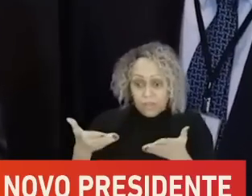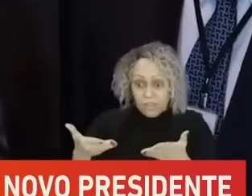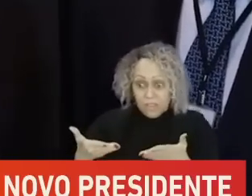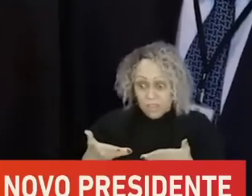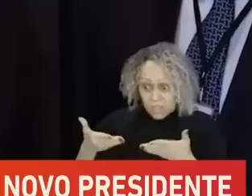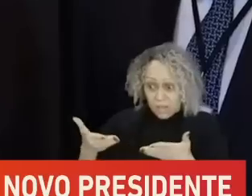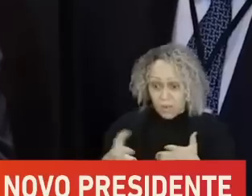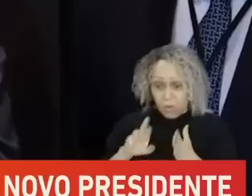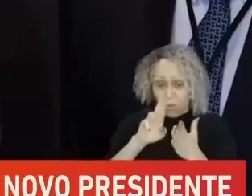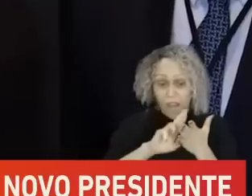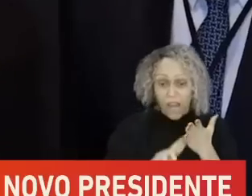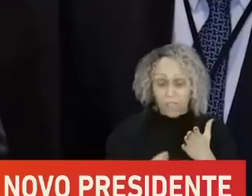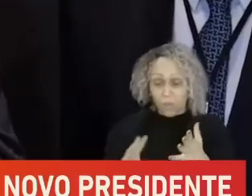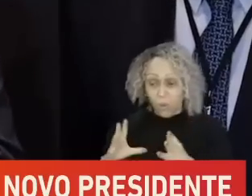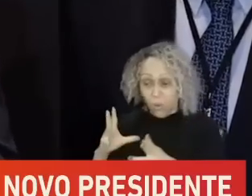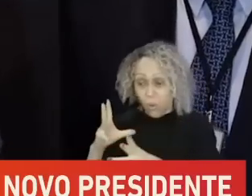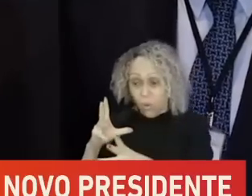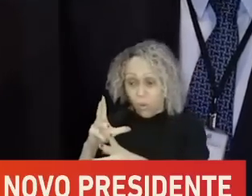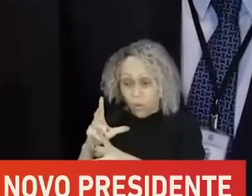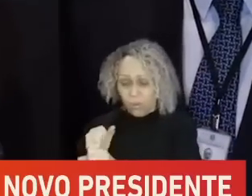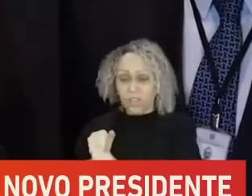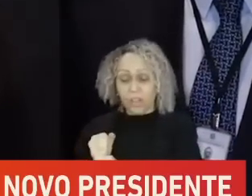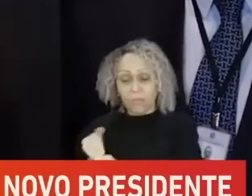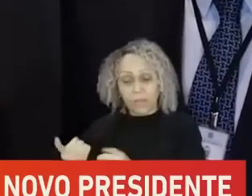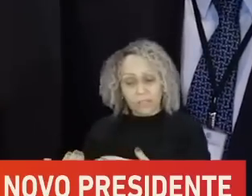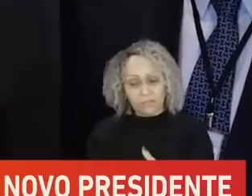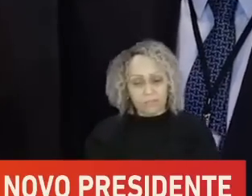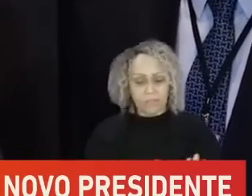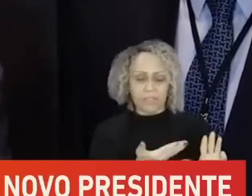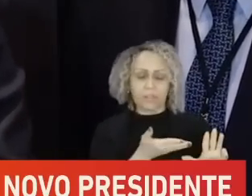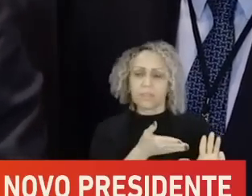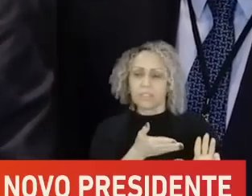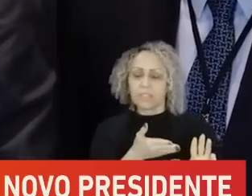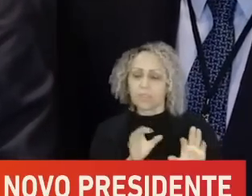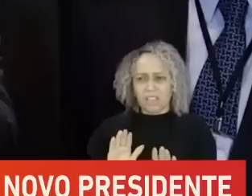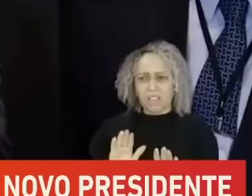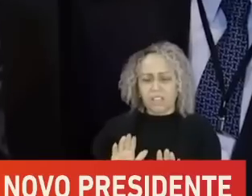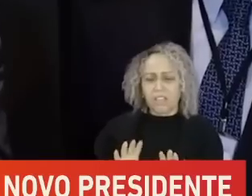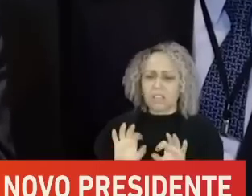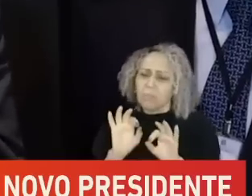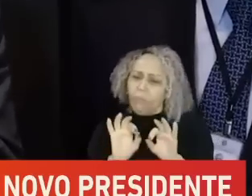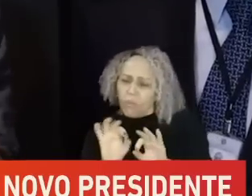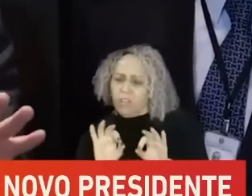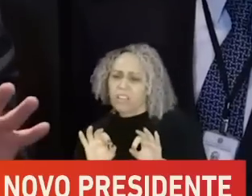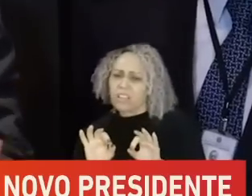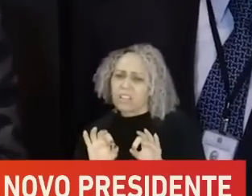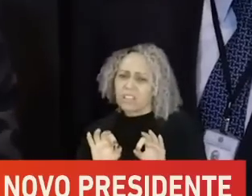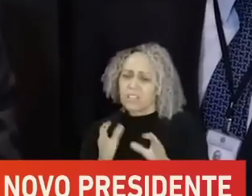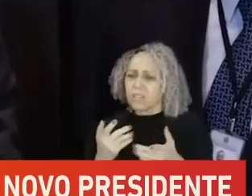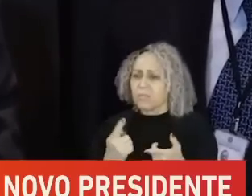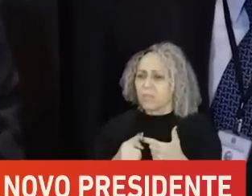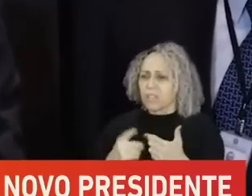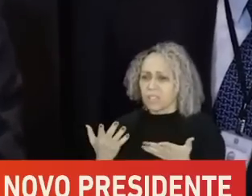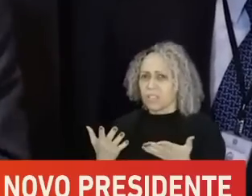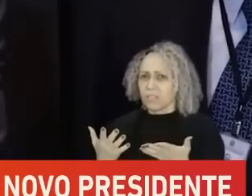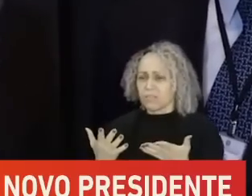invés de dar dinheiro para o pequeno e médio produtor, ele foi lá e deu dinheiro para as grandes empresas, as grandes companhias. Eu não acredito nesse